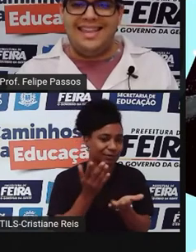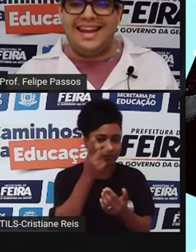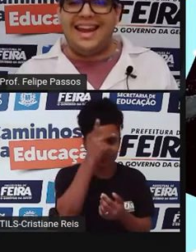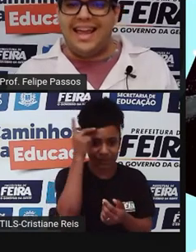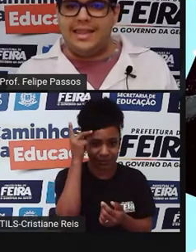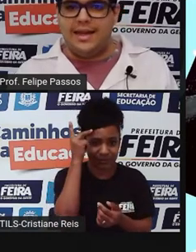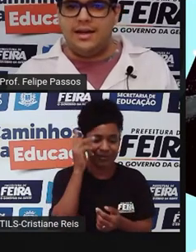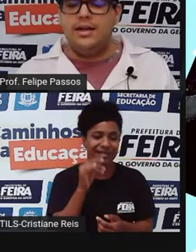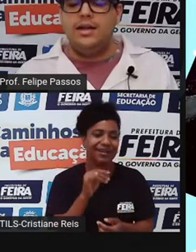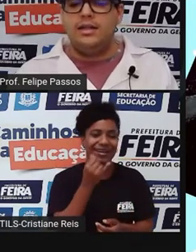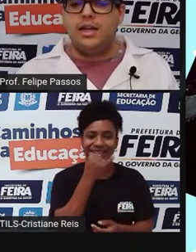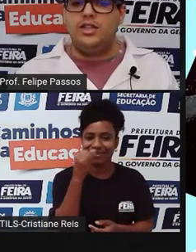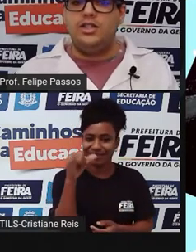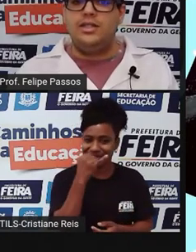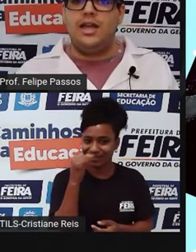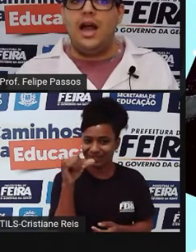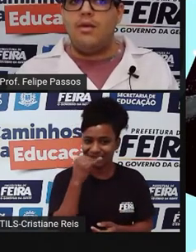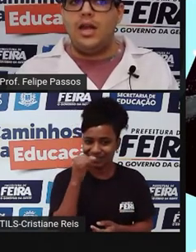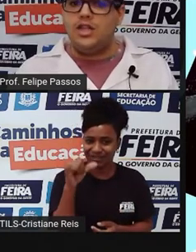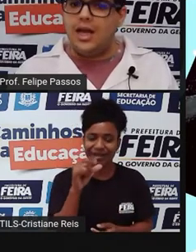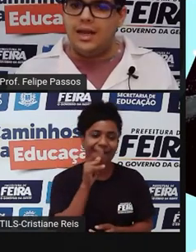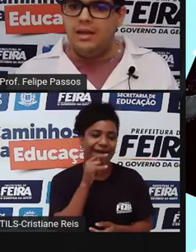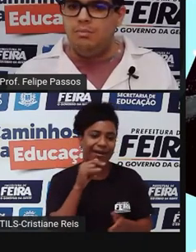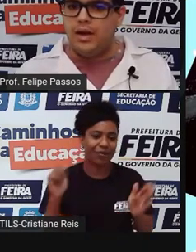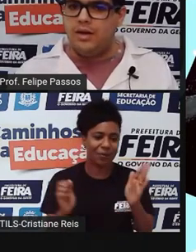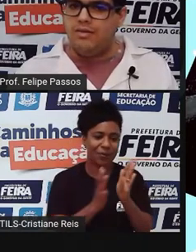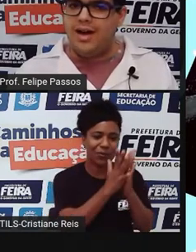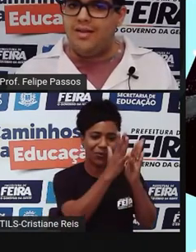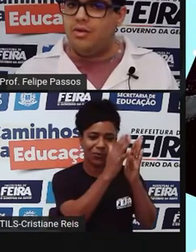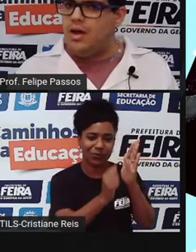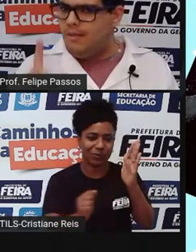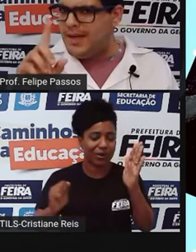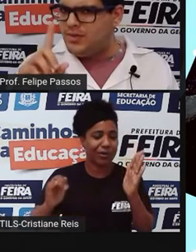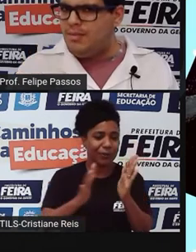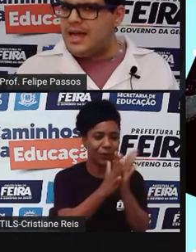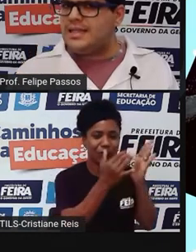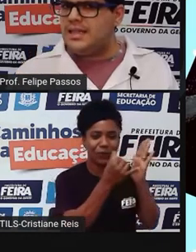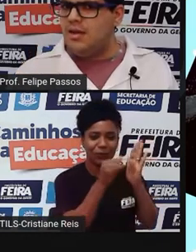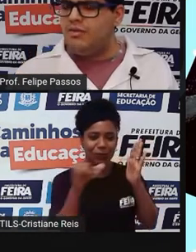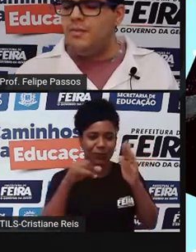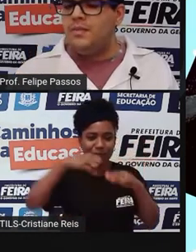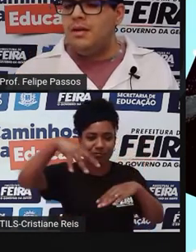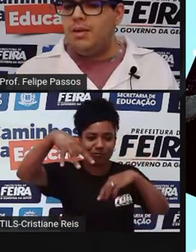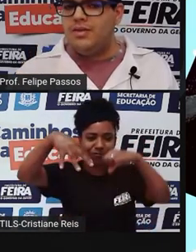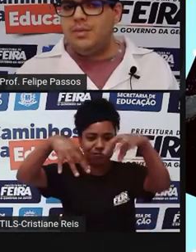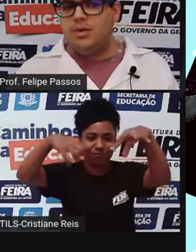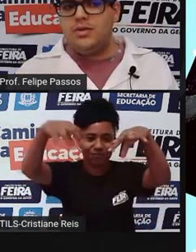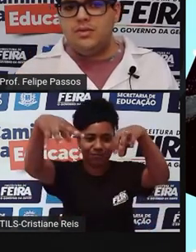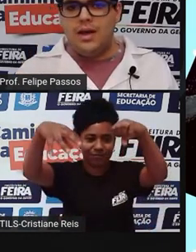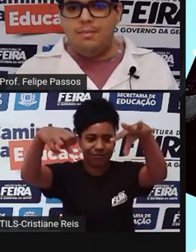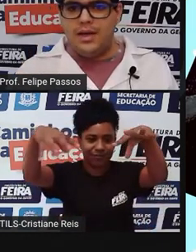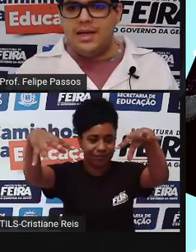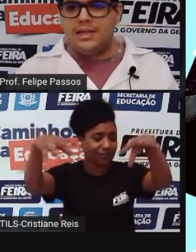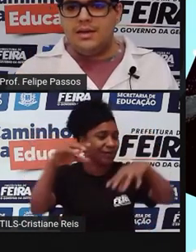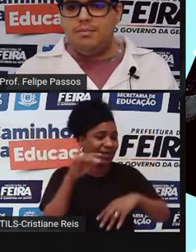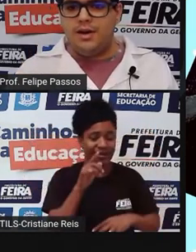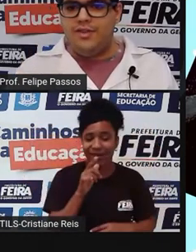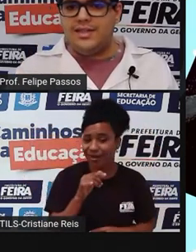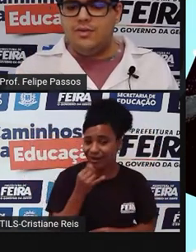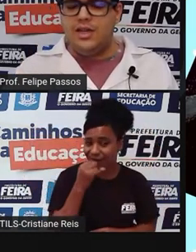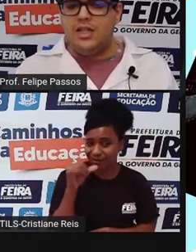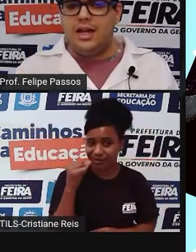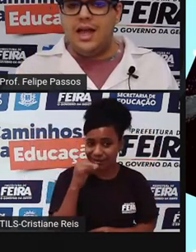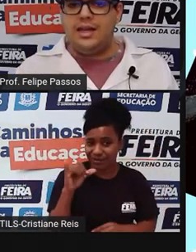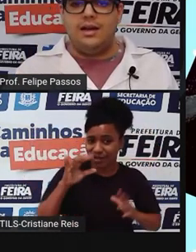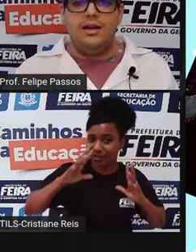energia hidrelétrica, que a gente dizia, é uma energia limpa, renovável, mas não é bem assim não, viu? Para você produzir uma represa, para